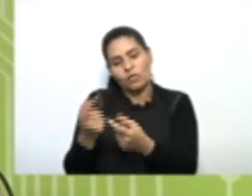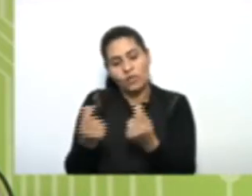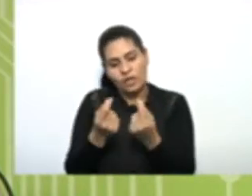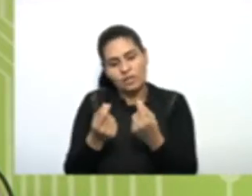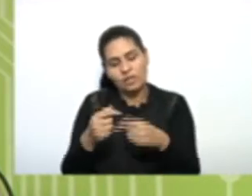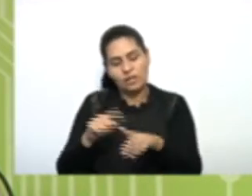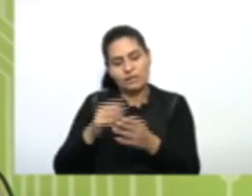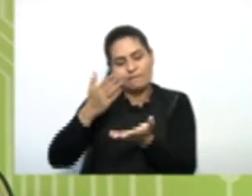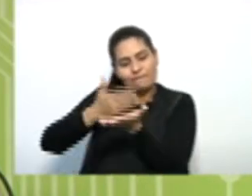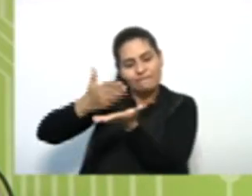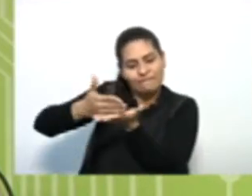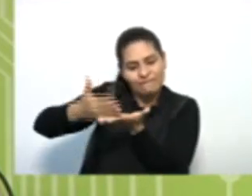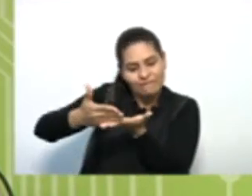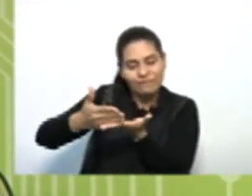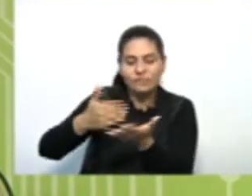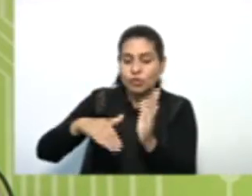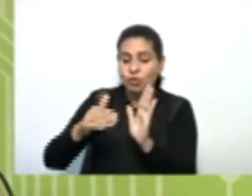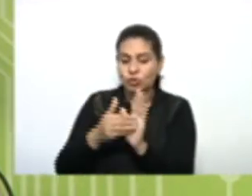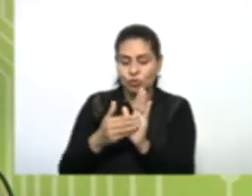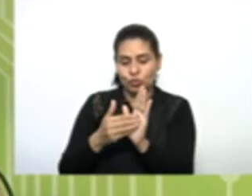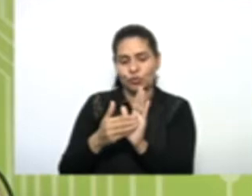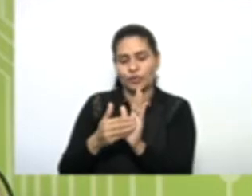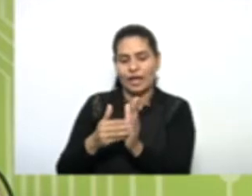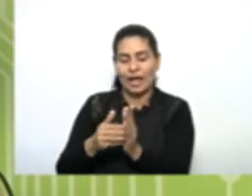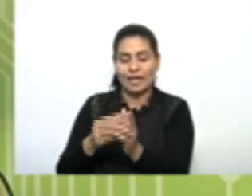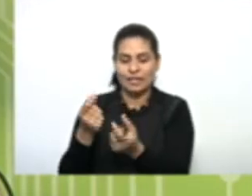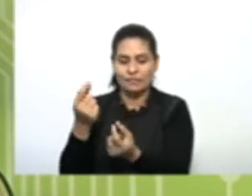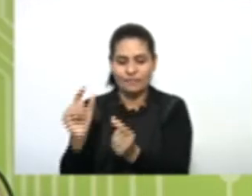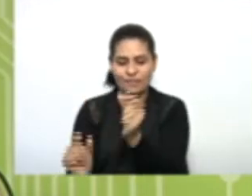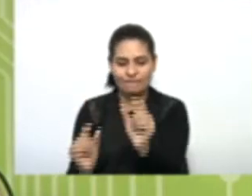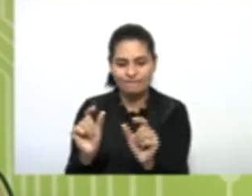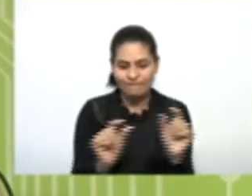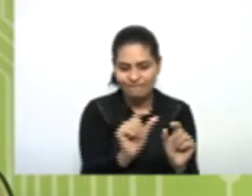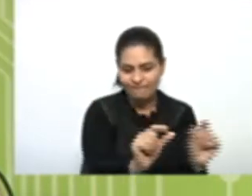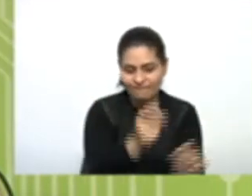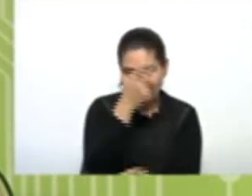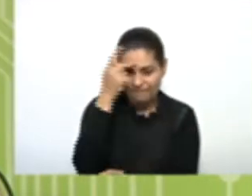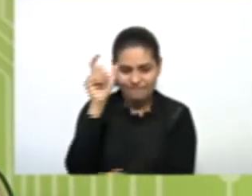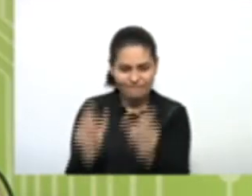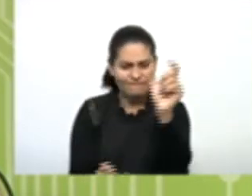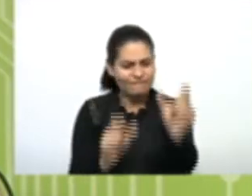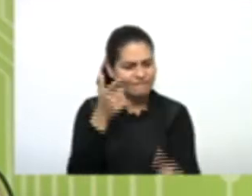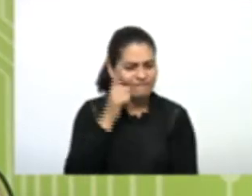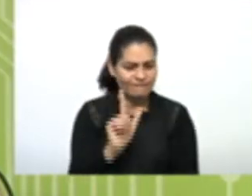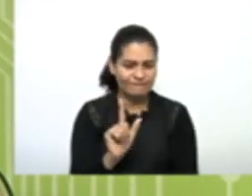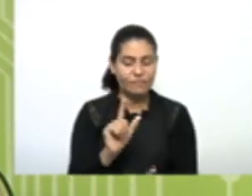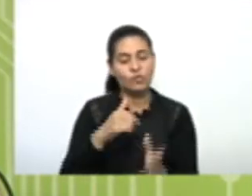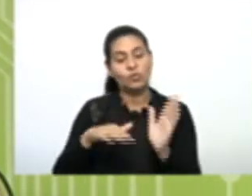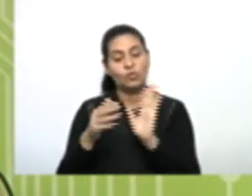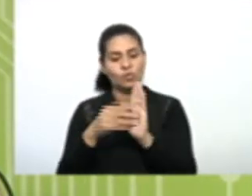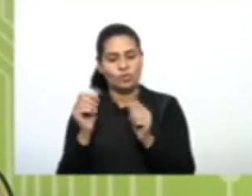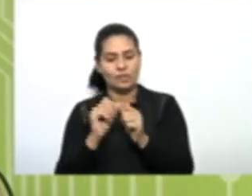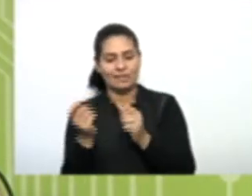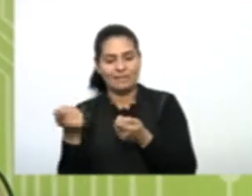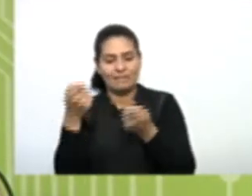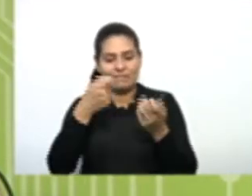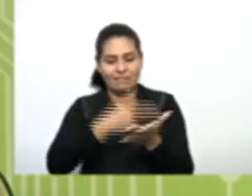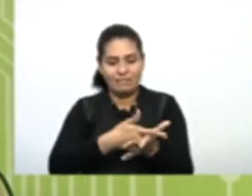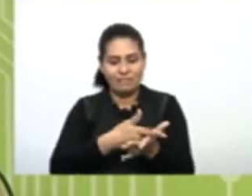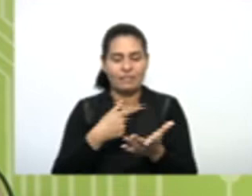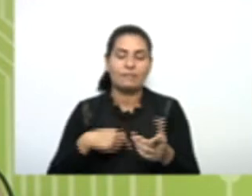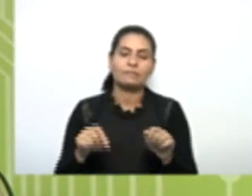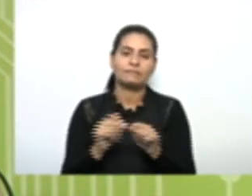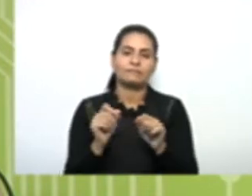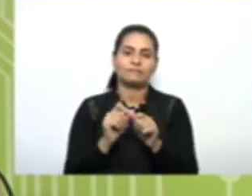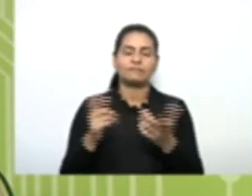a repartição dos lucros. Ele vai receber a proporção de lucro equivalente à sua ação, e esse lucro